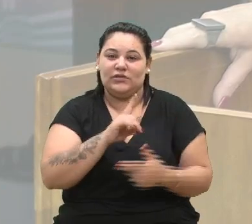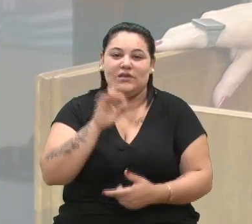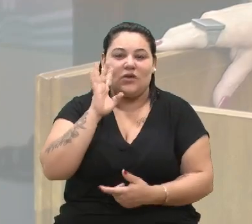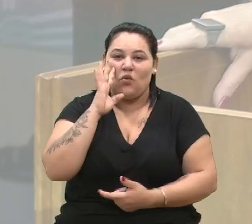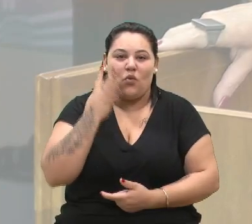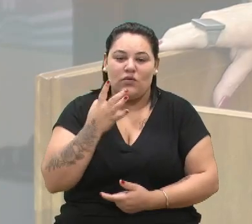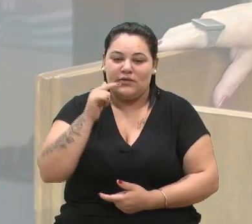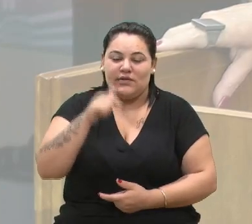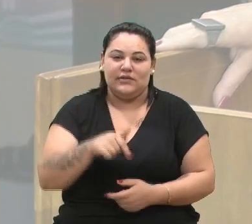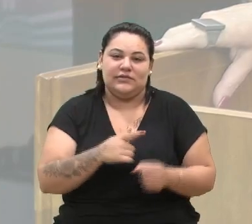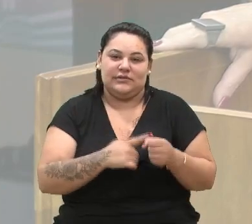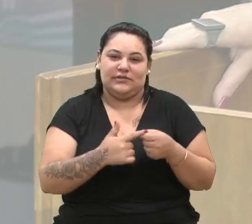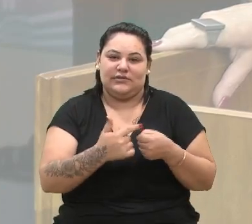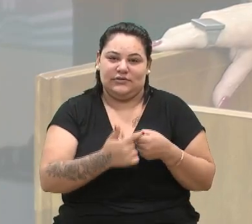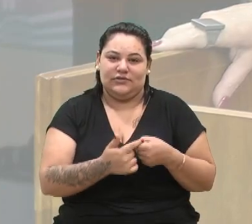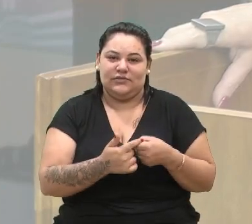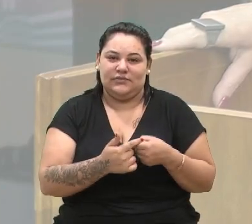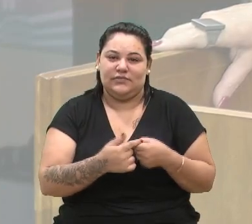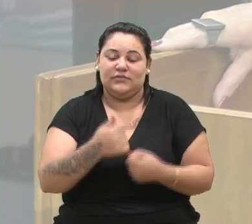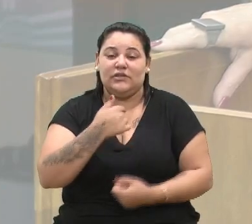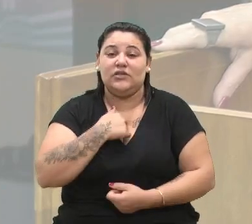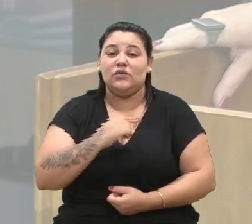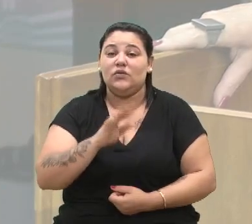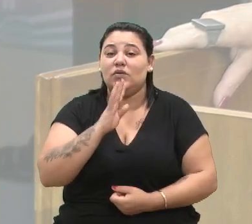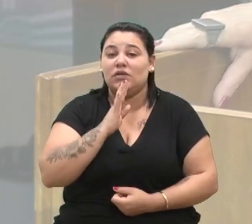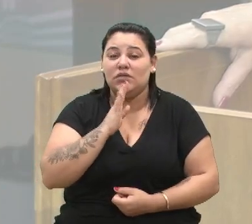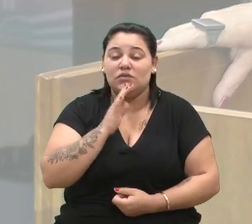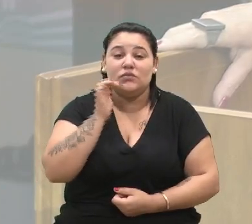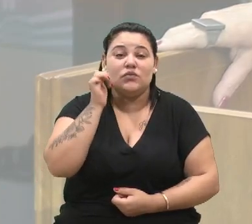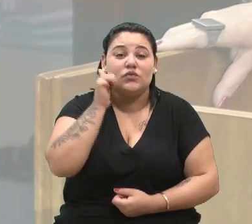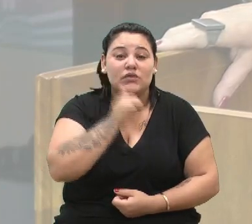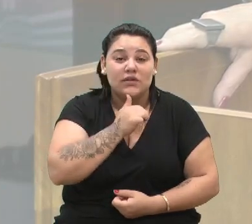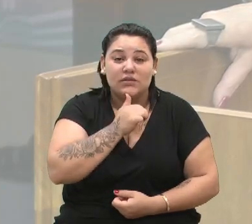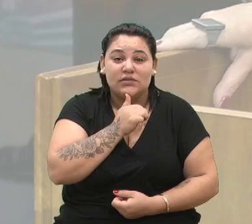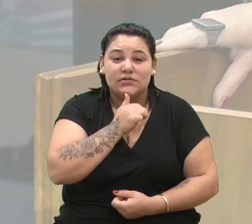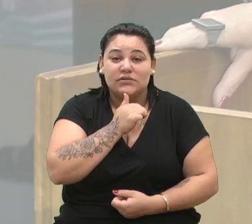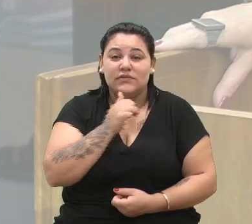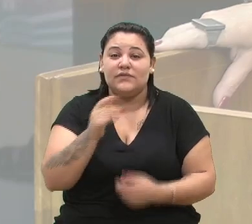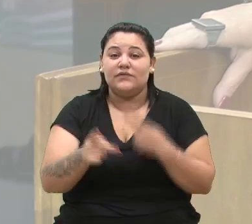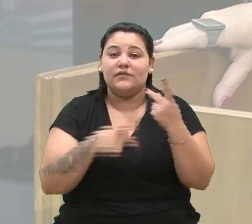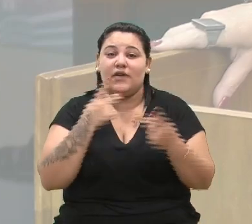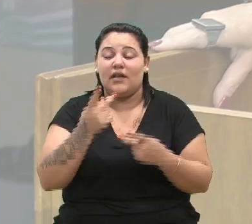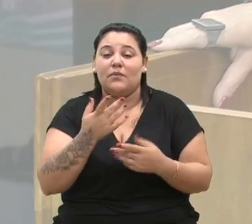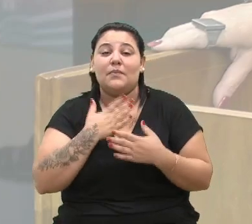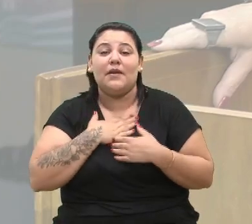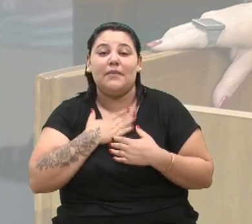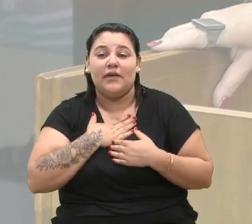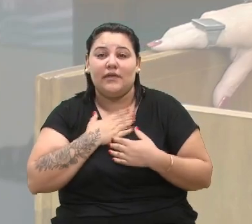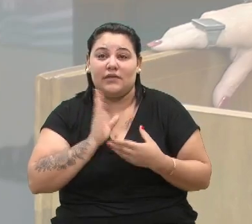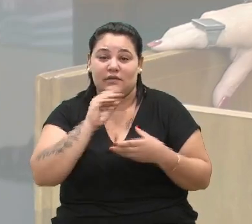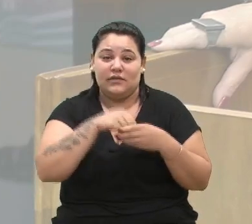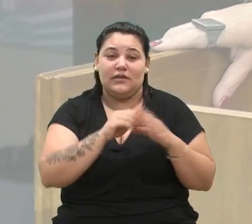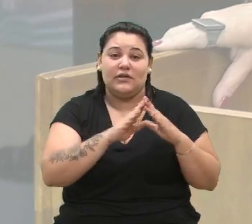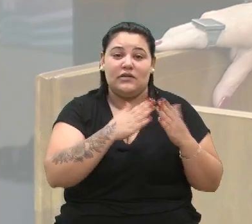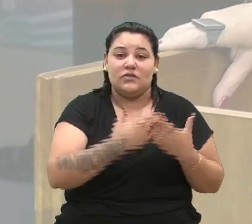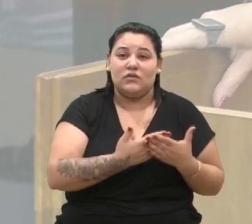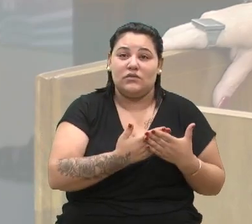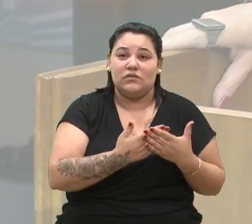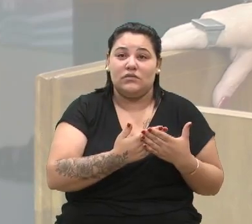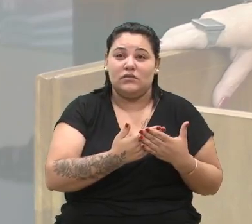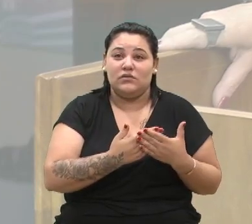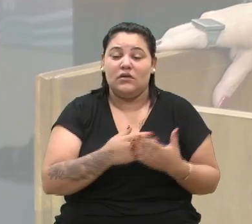na nossa cidade. Eu conheço meninas que me falam na escola: prof, eu